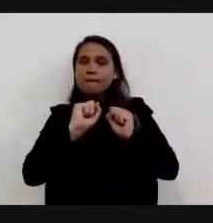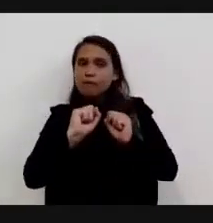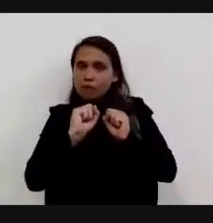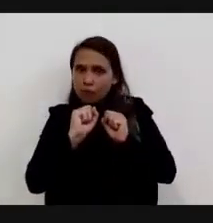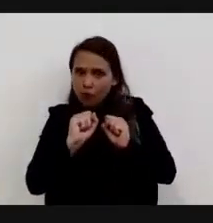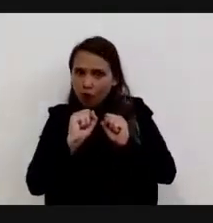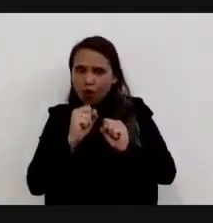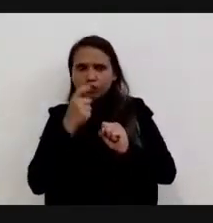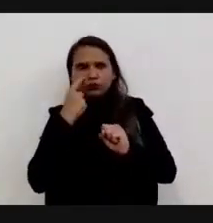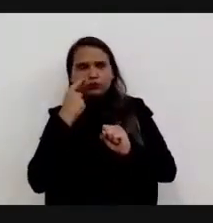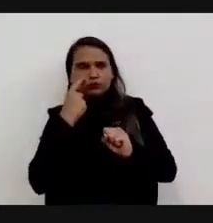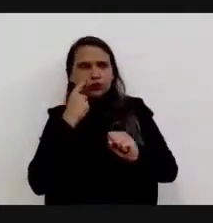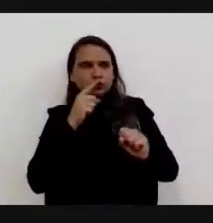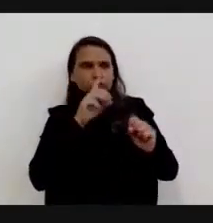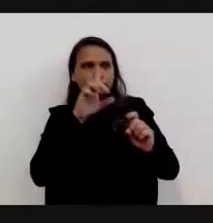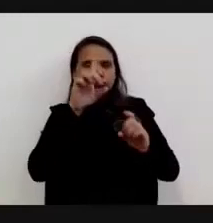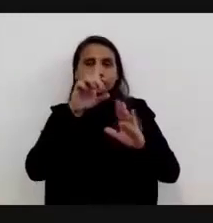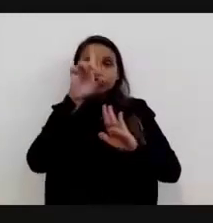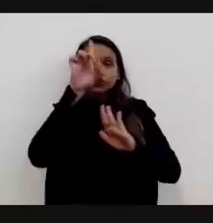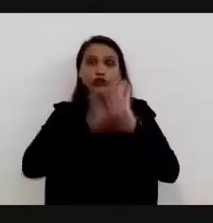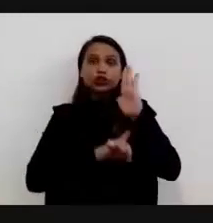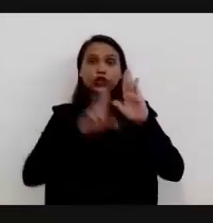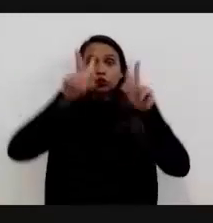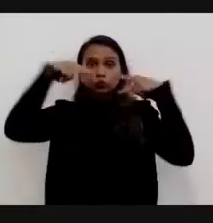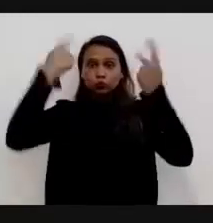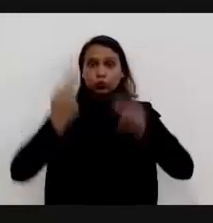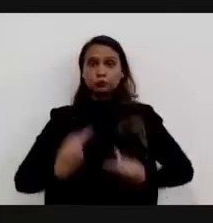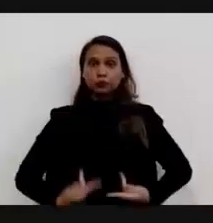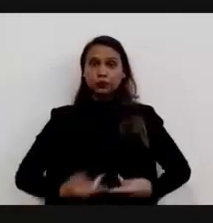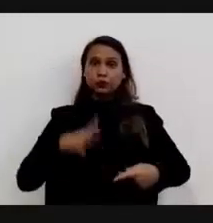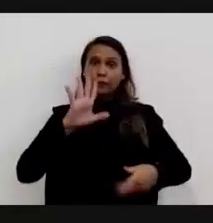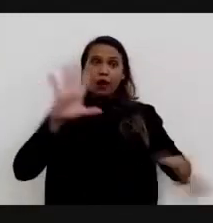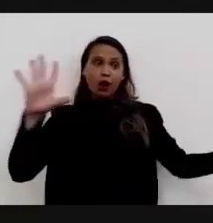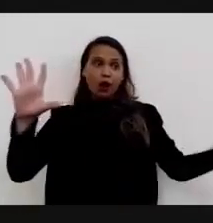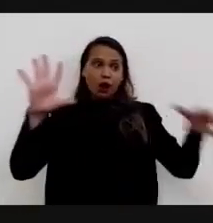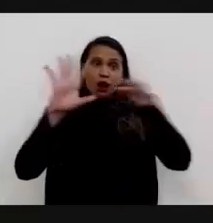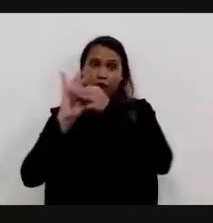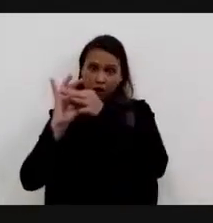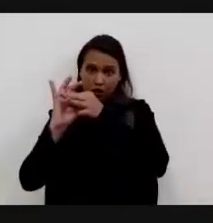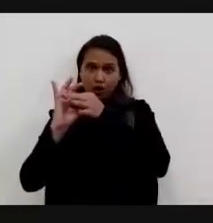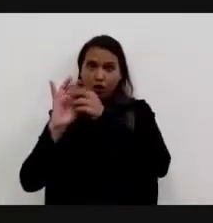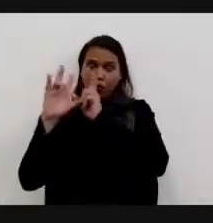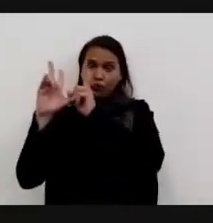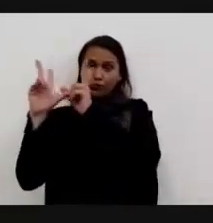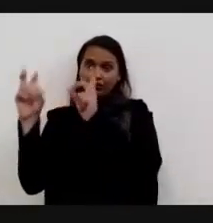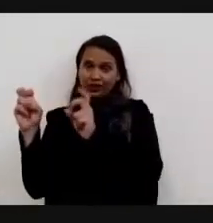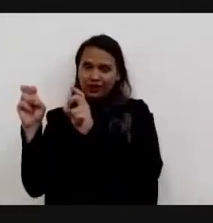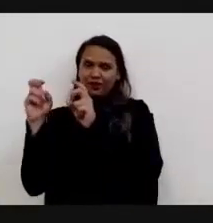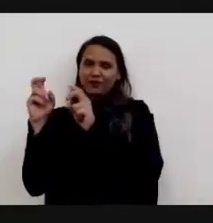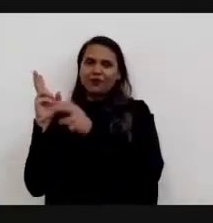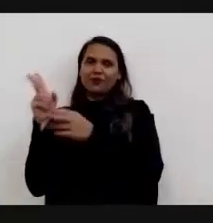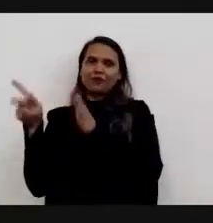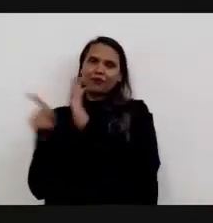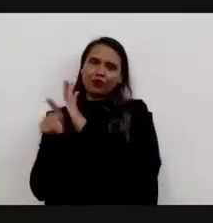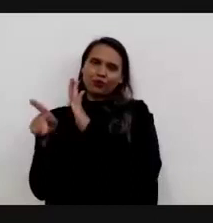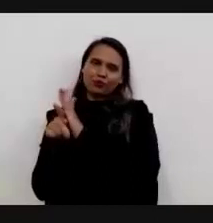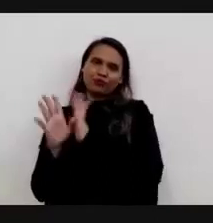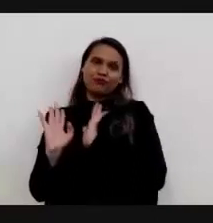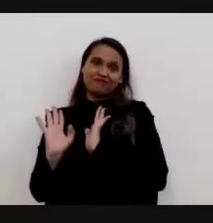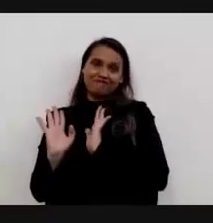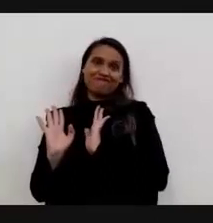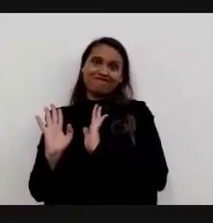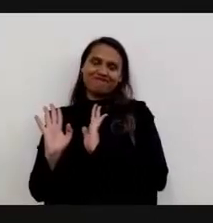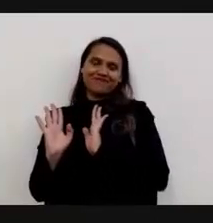na Comissão de Direitos Humanos, desde que ela tenha um link direto com uma sala de situação para determinado tema, por exemplo, sobre